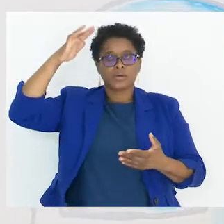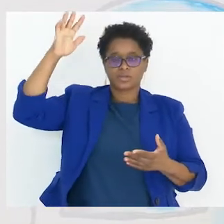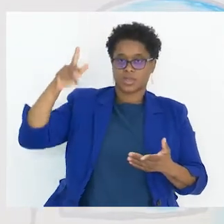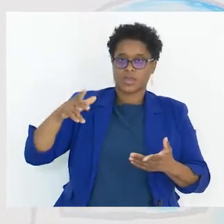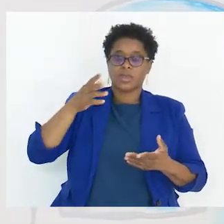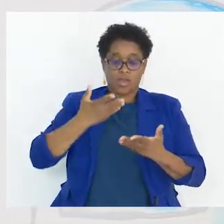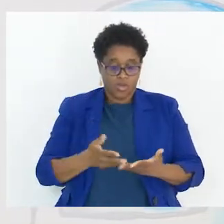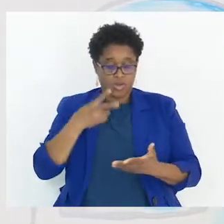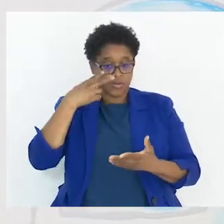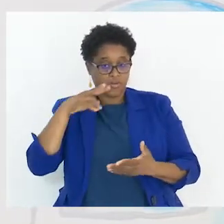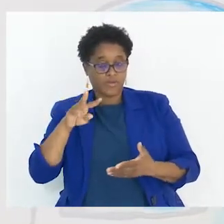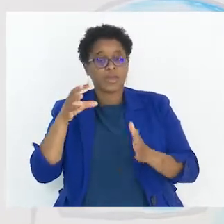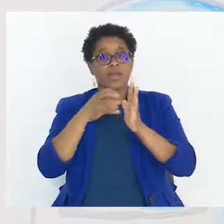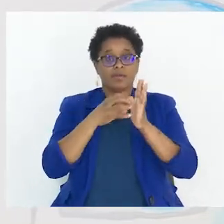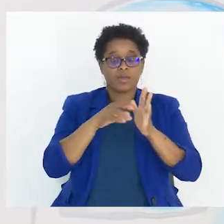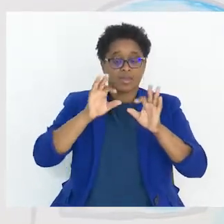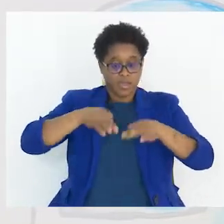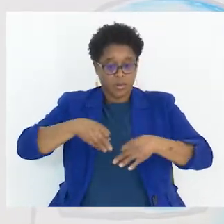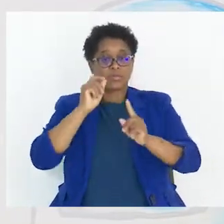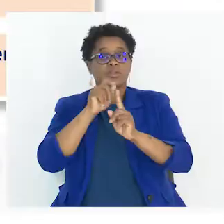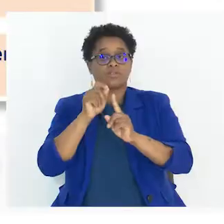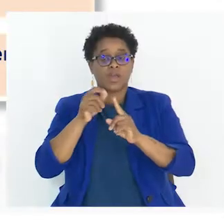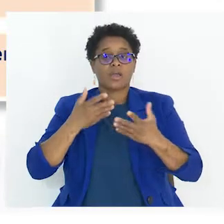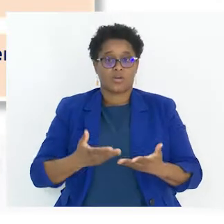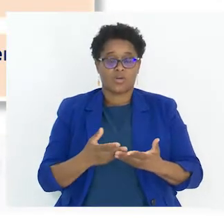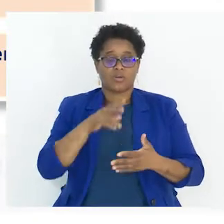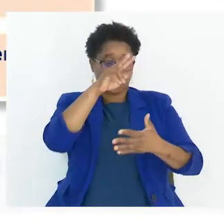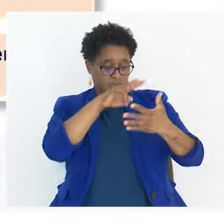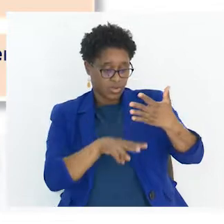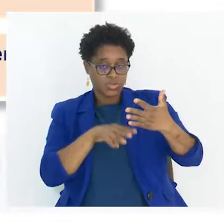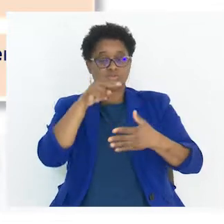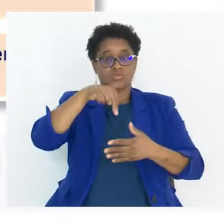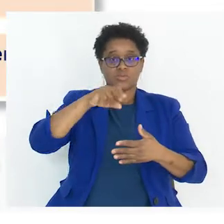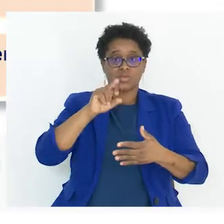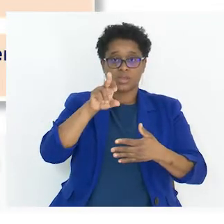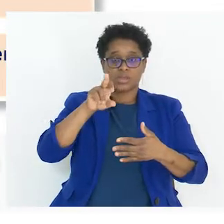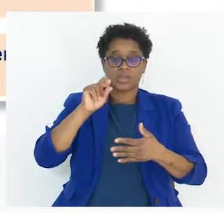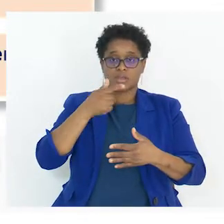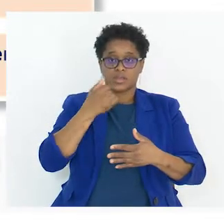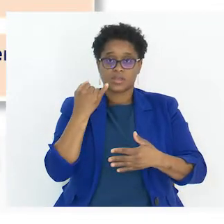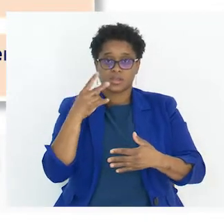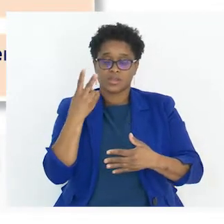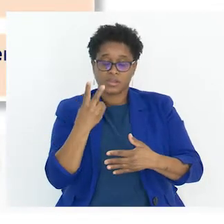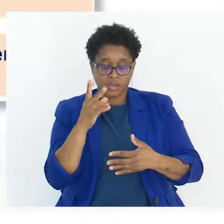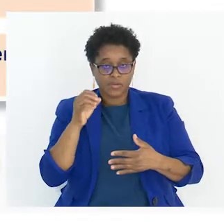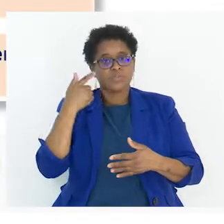vamos ver as marcas que nós acabamos de identificar agora. Então o texto narrativo tem as seguintes